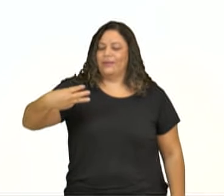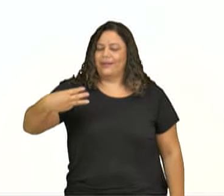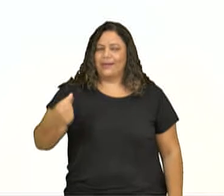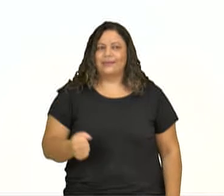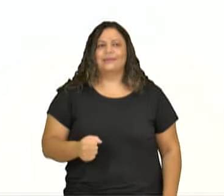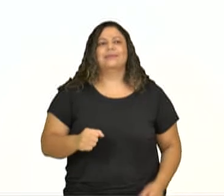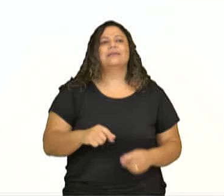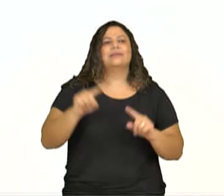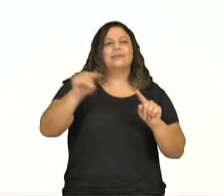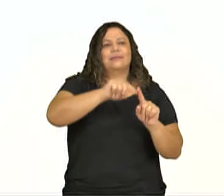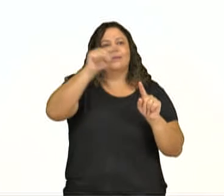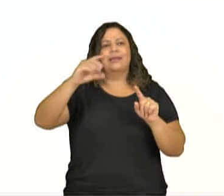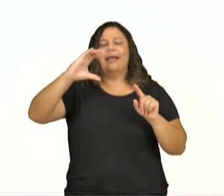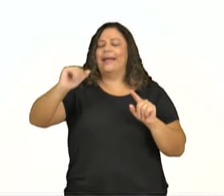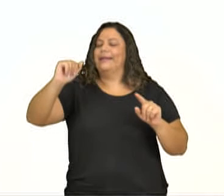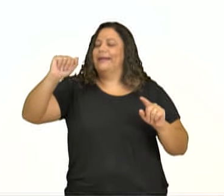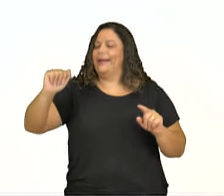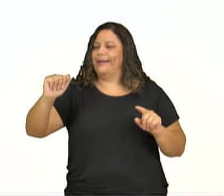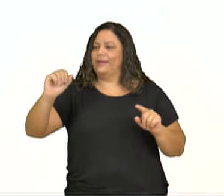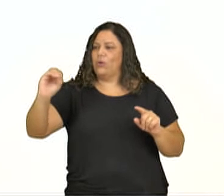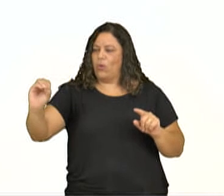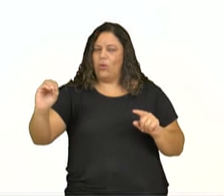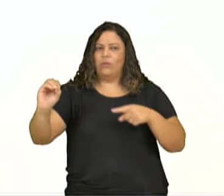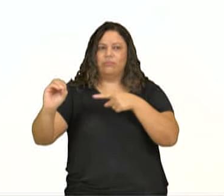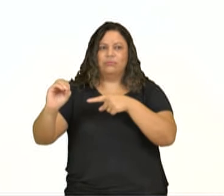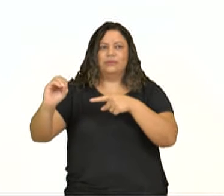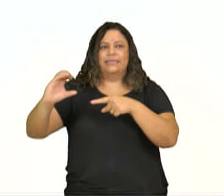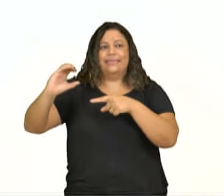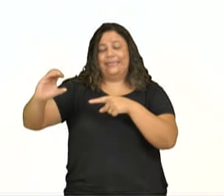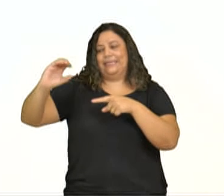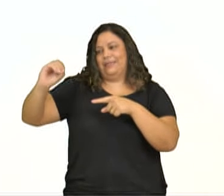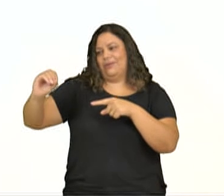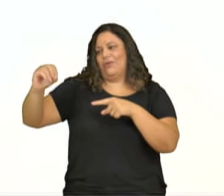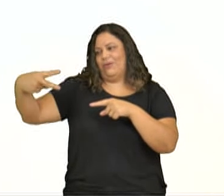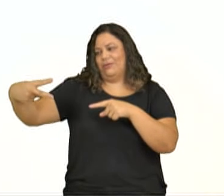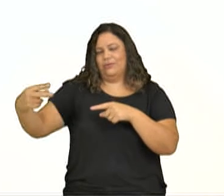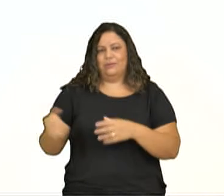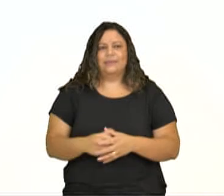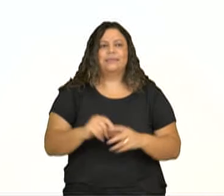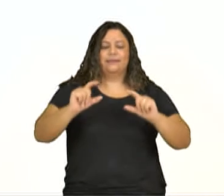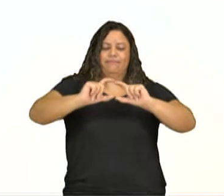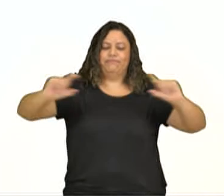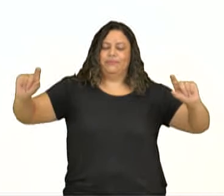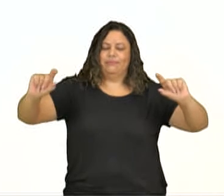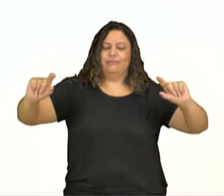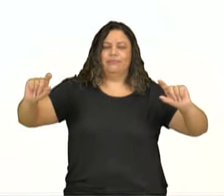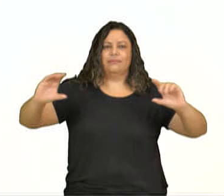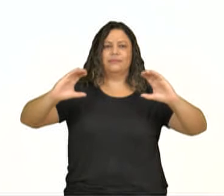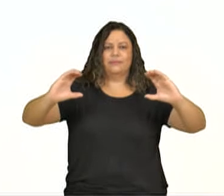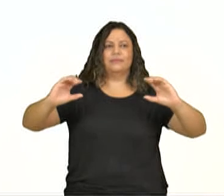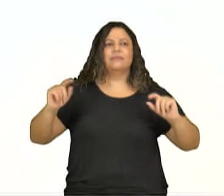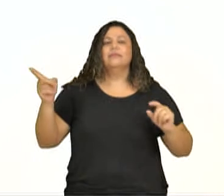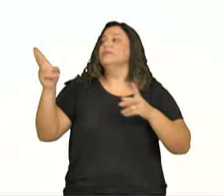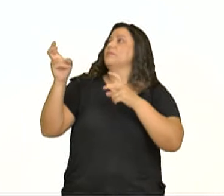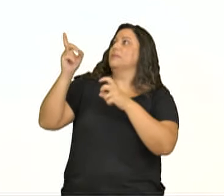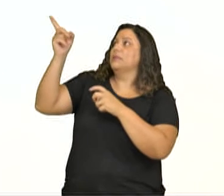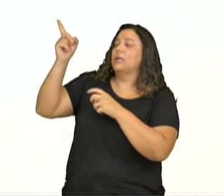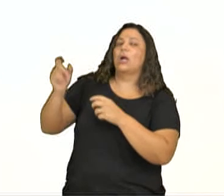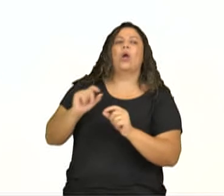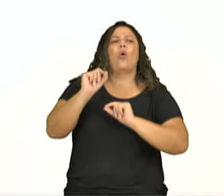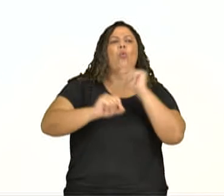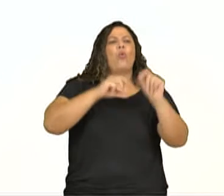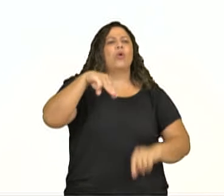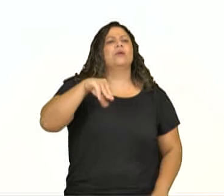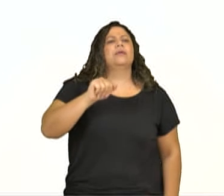CaO, que é o que eles chamam de calcita, e CO2, beleza? Qual a massa de óxido de cálcio obtida a partir